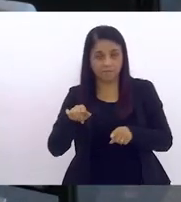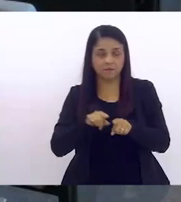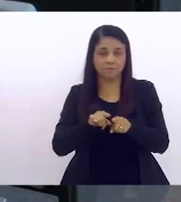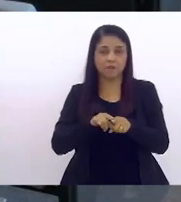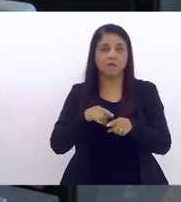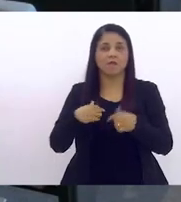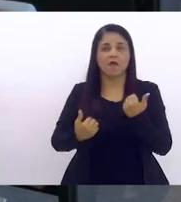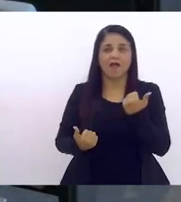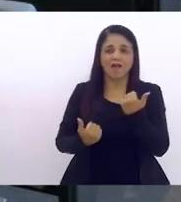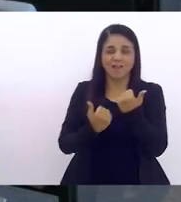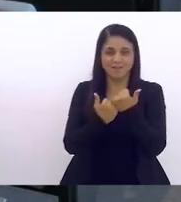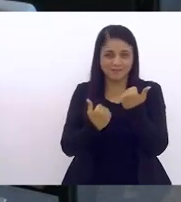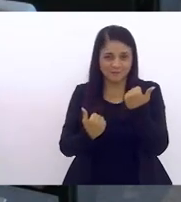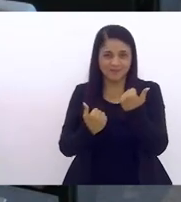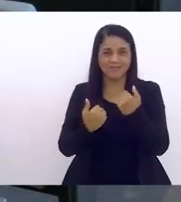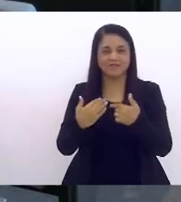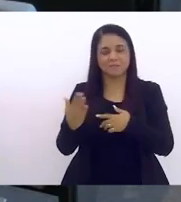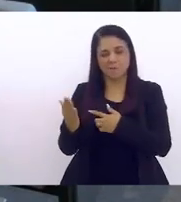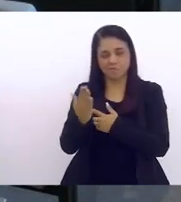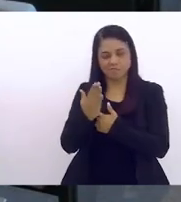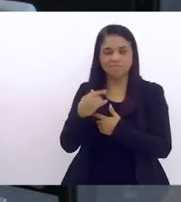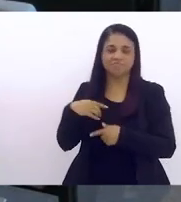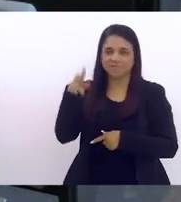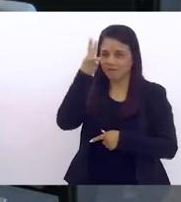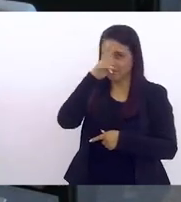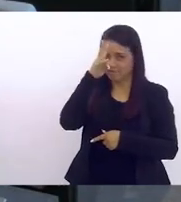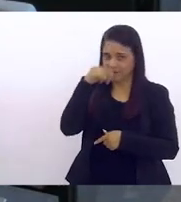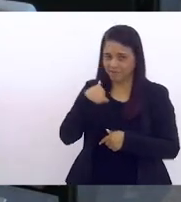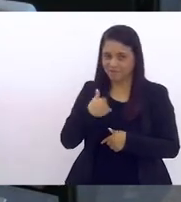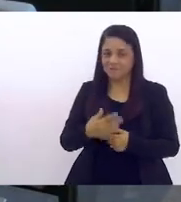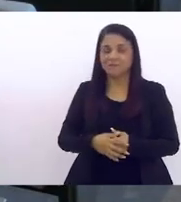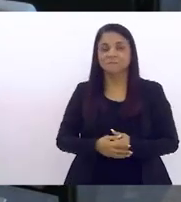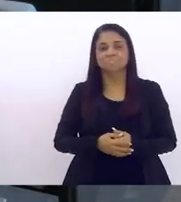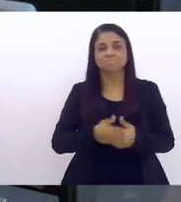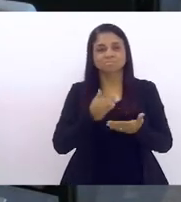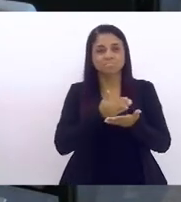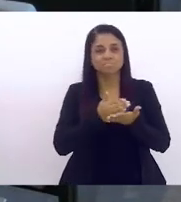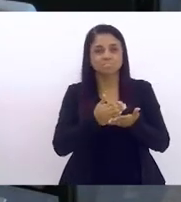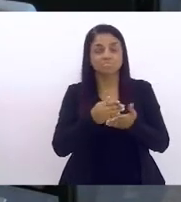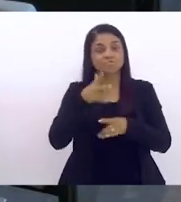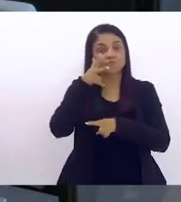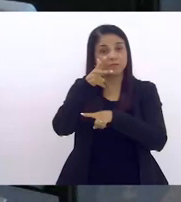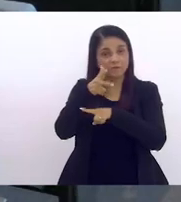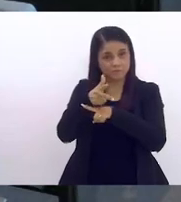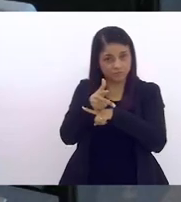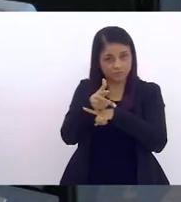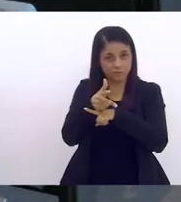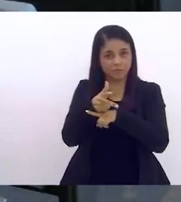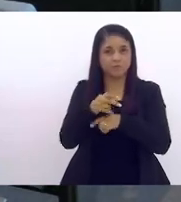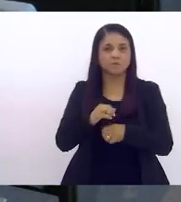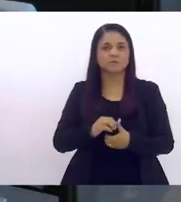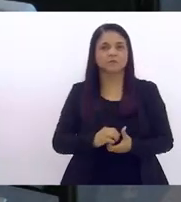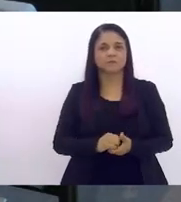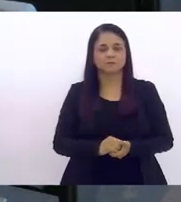assessoria tão atenta para me lembrar das coisas. Vamos começar com o vídeo.